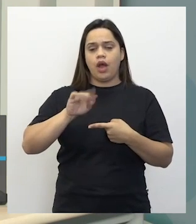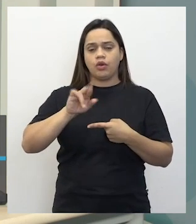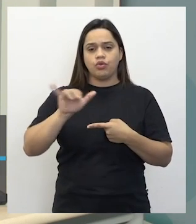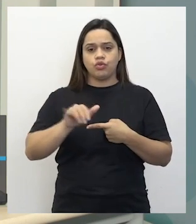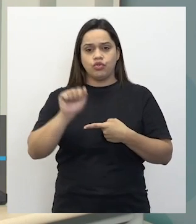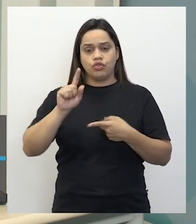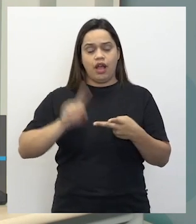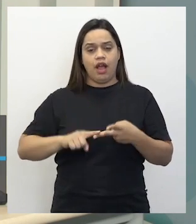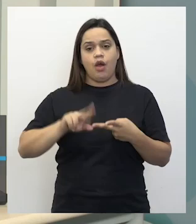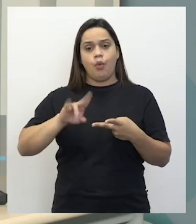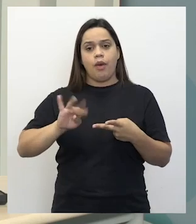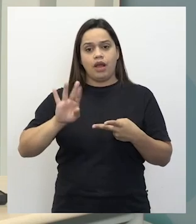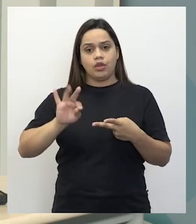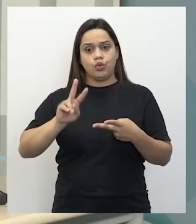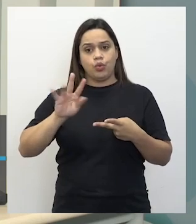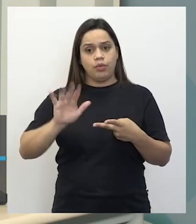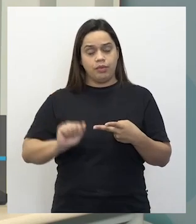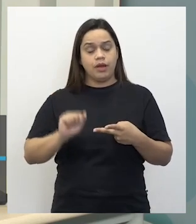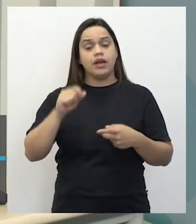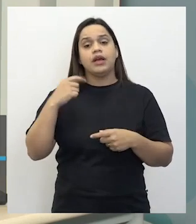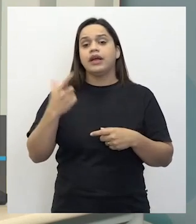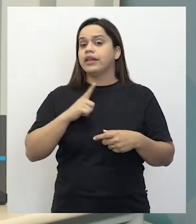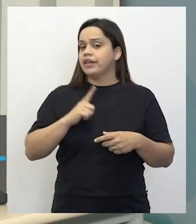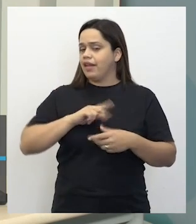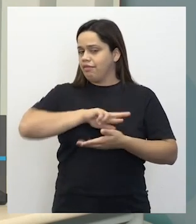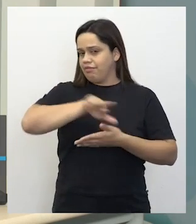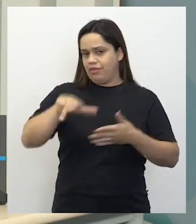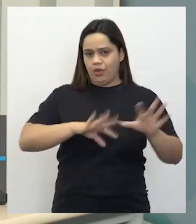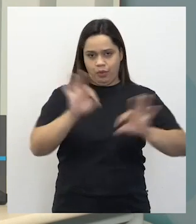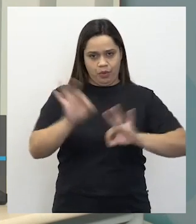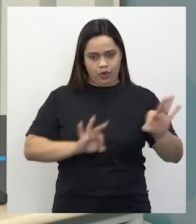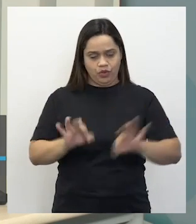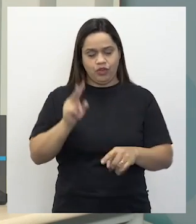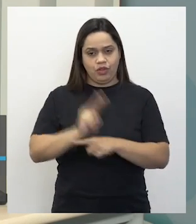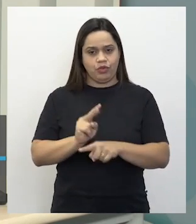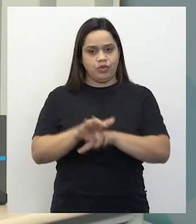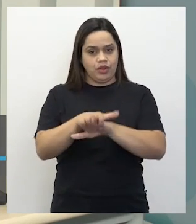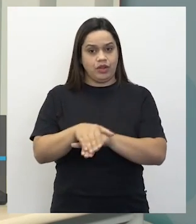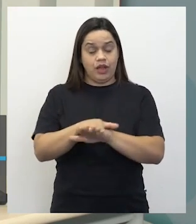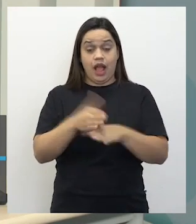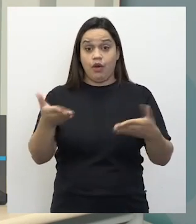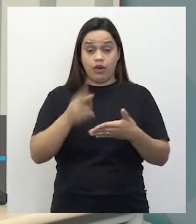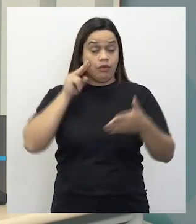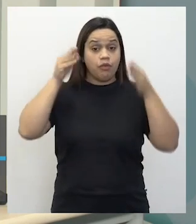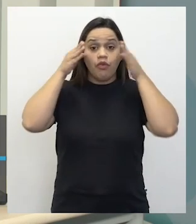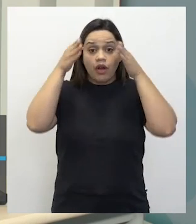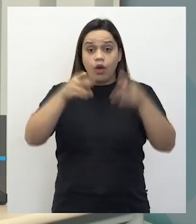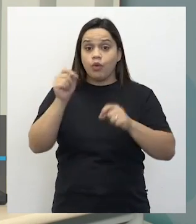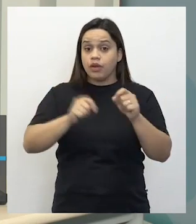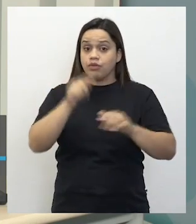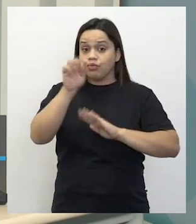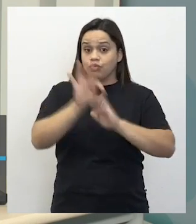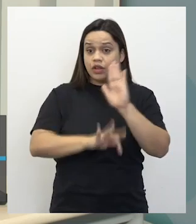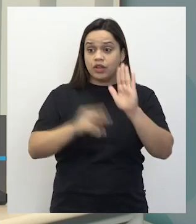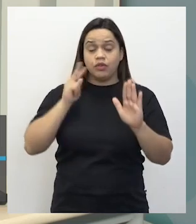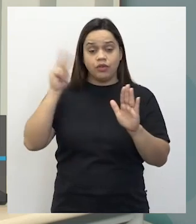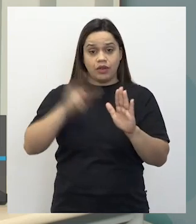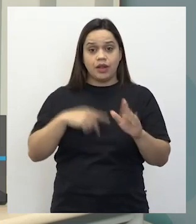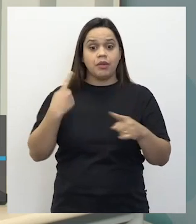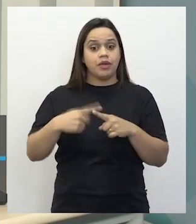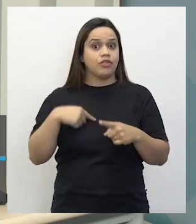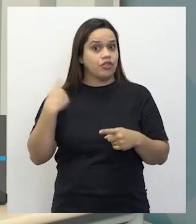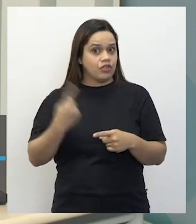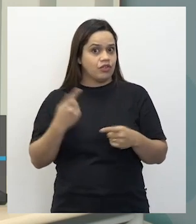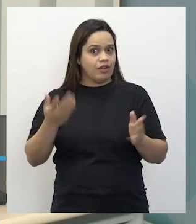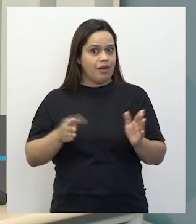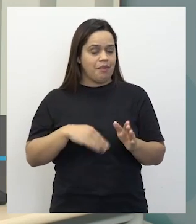gente vai fechar o chat um pouquinho, que agora a gente vai focar agora... no texto que a gente precisa ler para também enriquecer um pouco mais nossa aula.